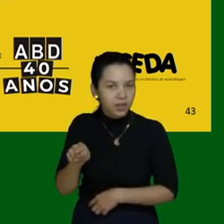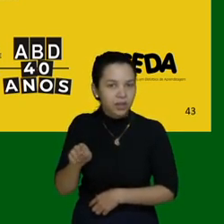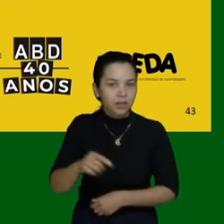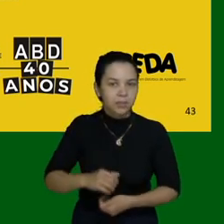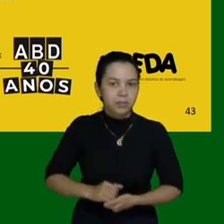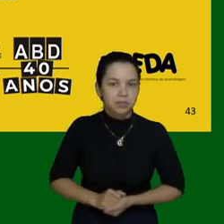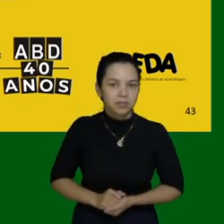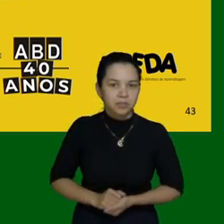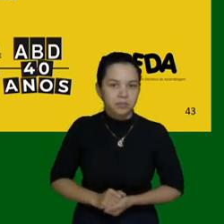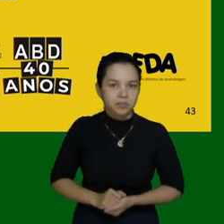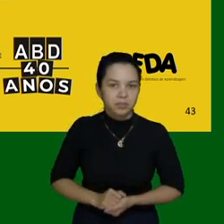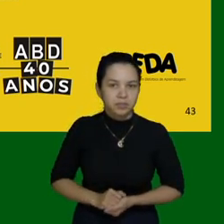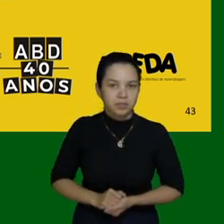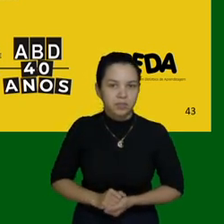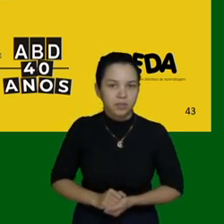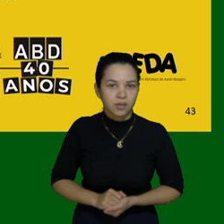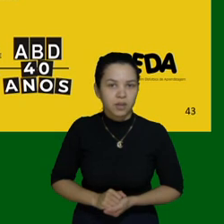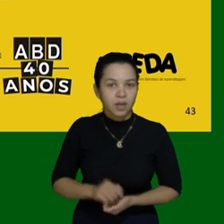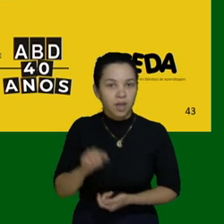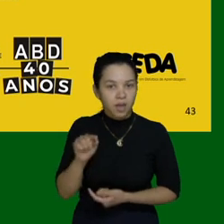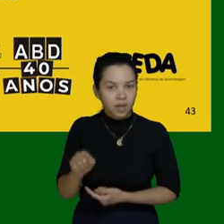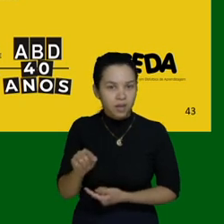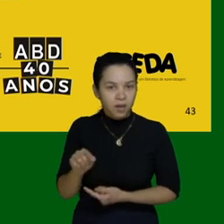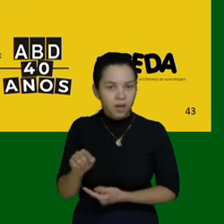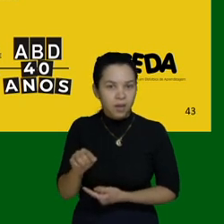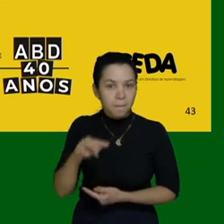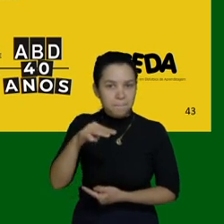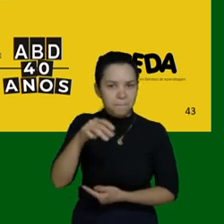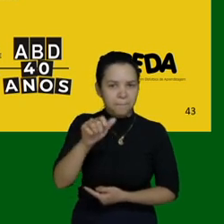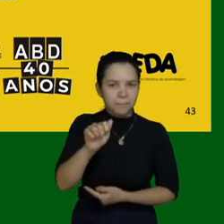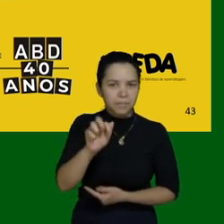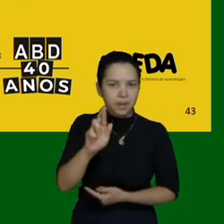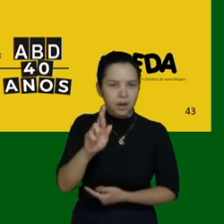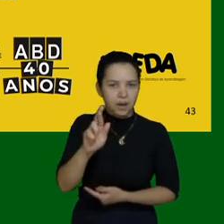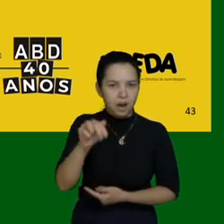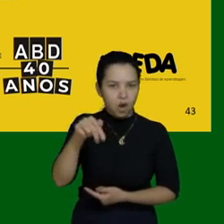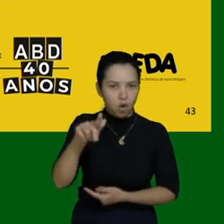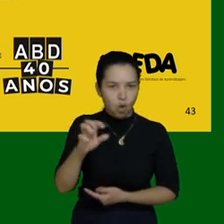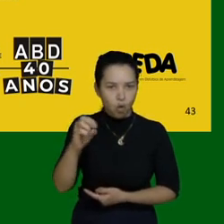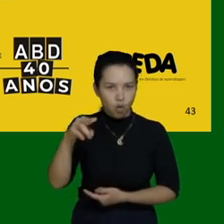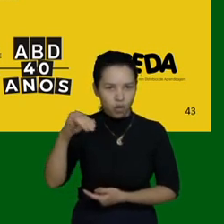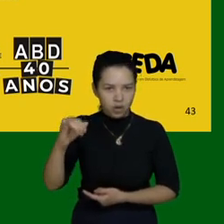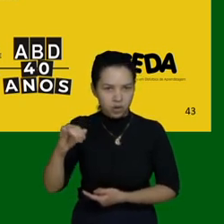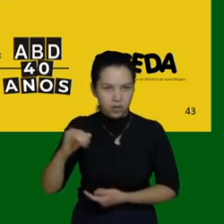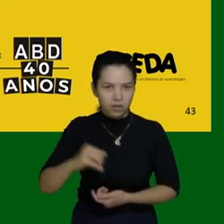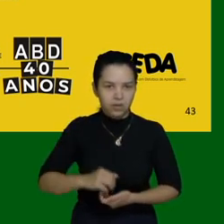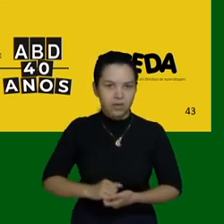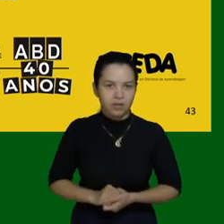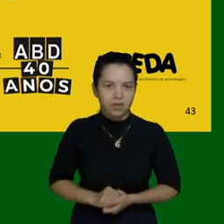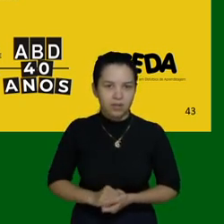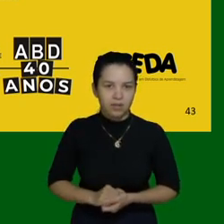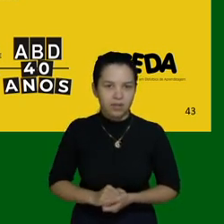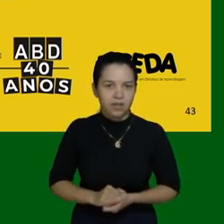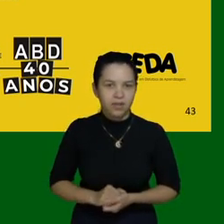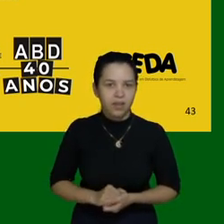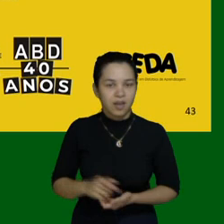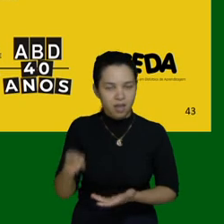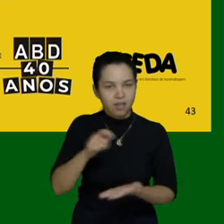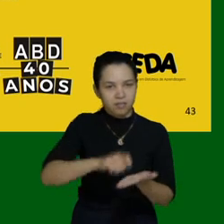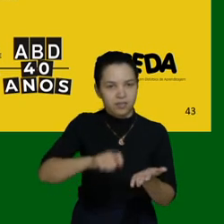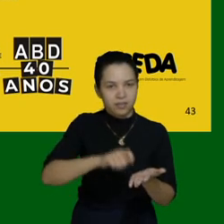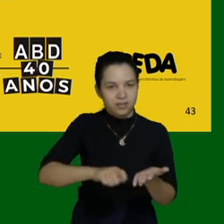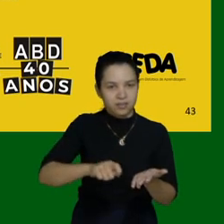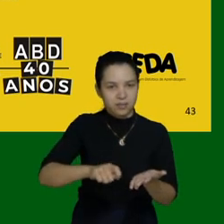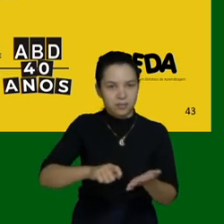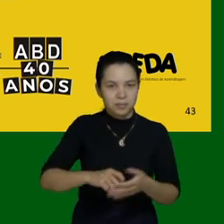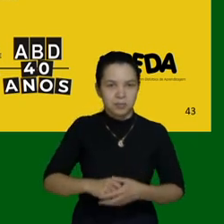Marangoni e e marangone né com m não é com n Marangoni né que ele assinou assim